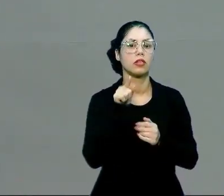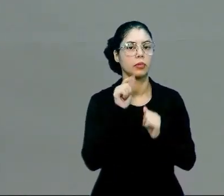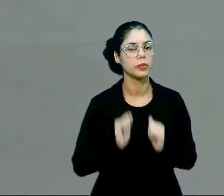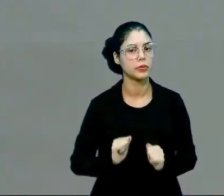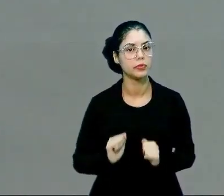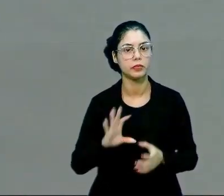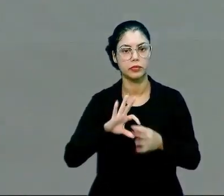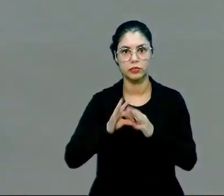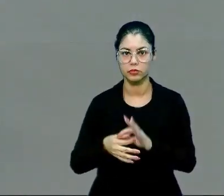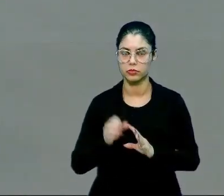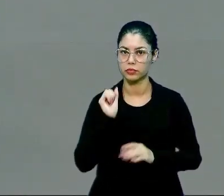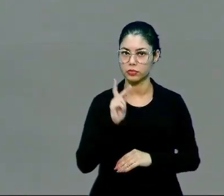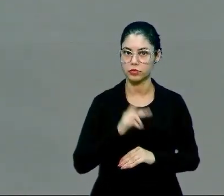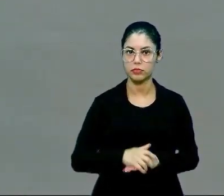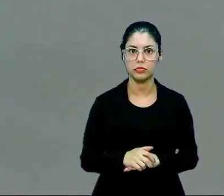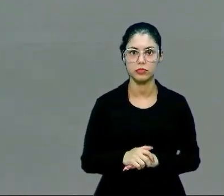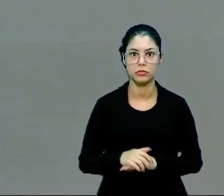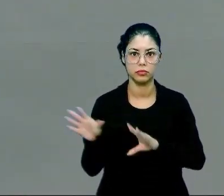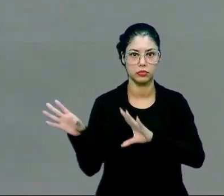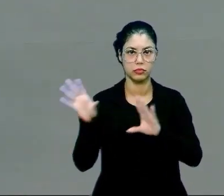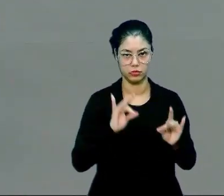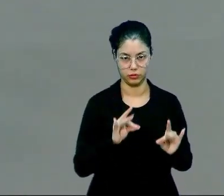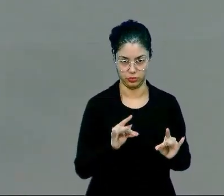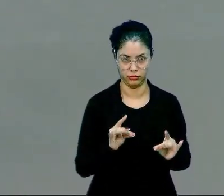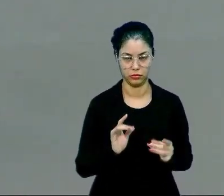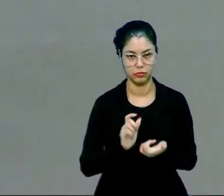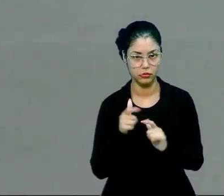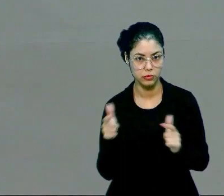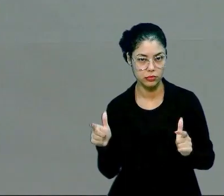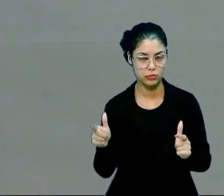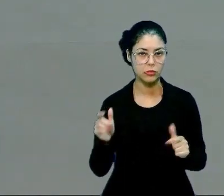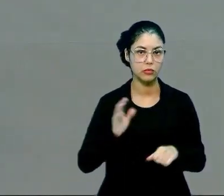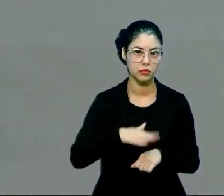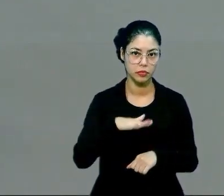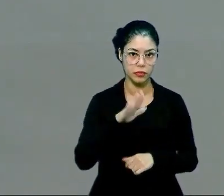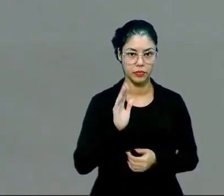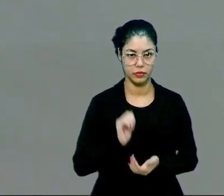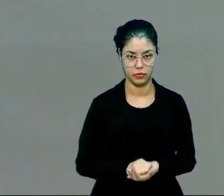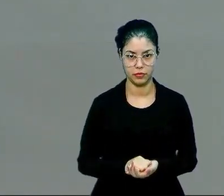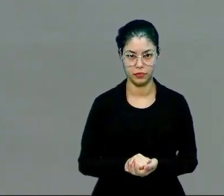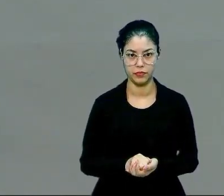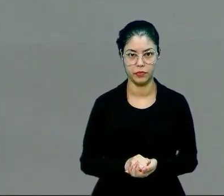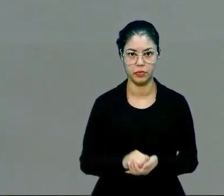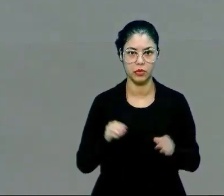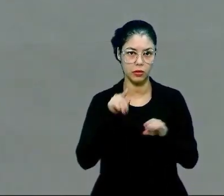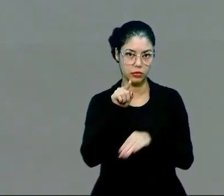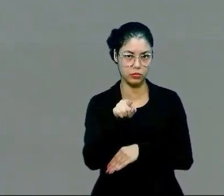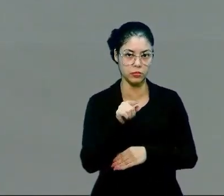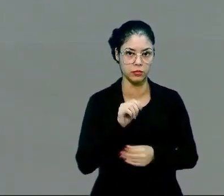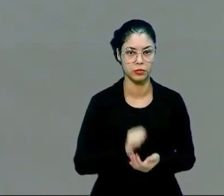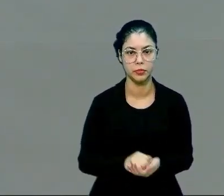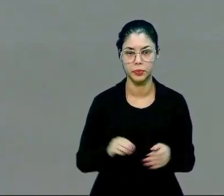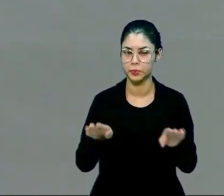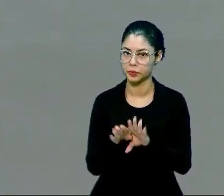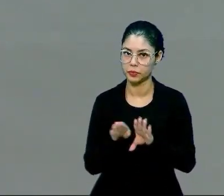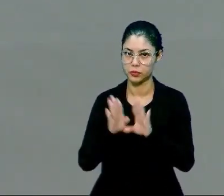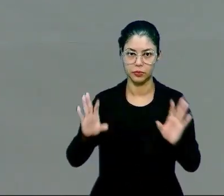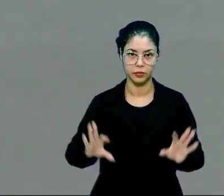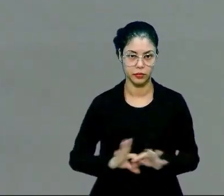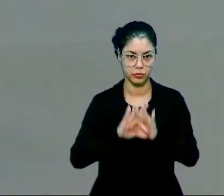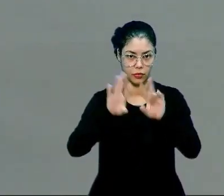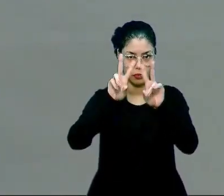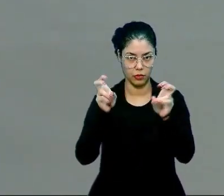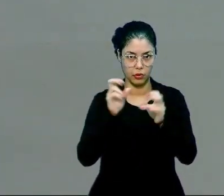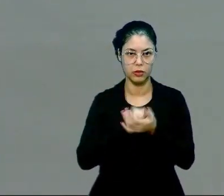possa contextualizar, porque isso traz, assim, uma gama maior de conhecimentos para você fazer uma relação com o